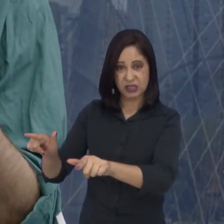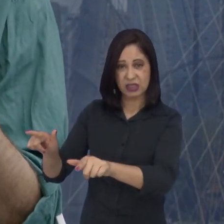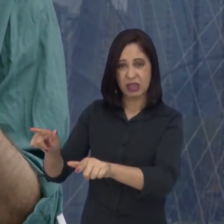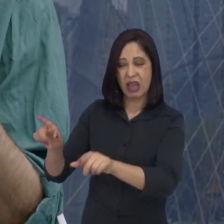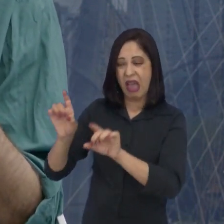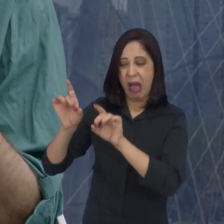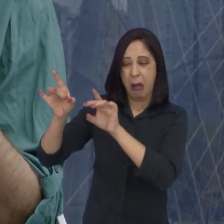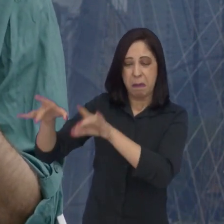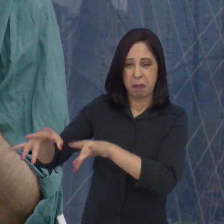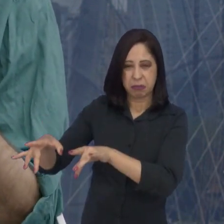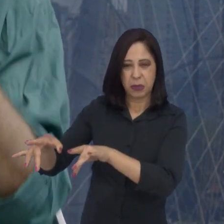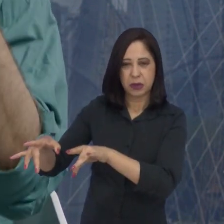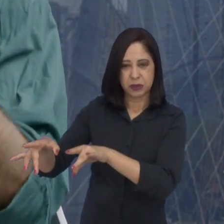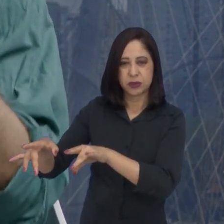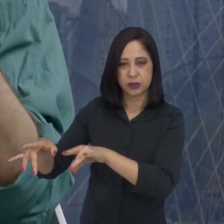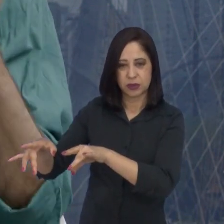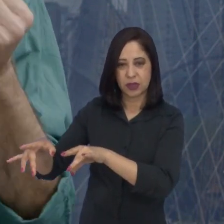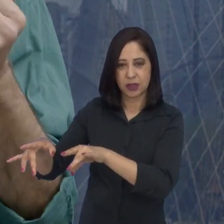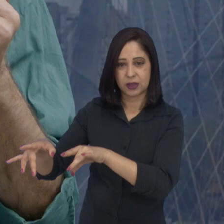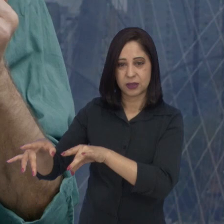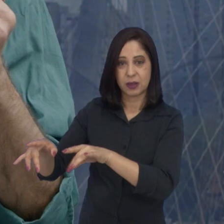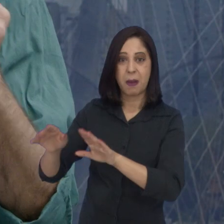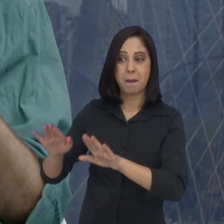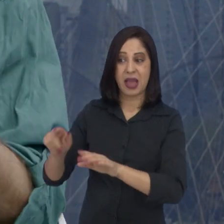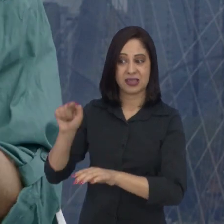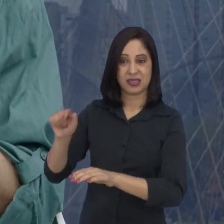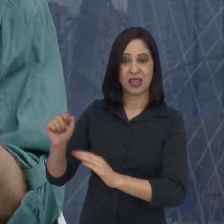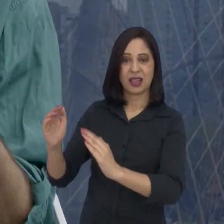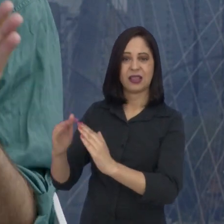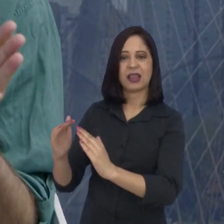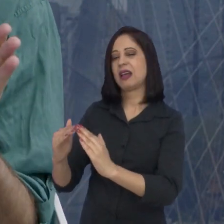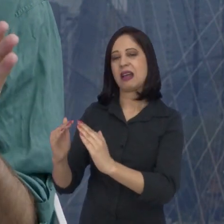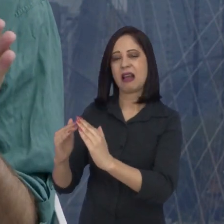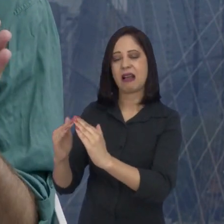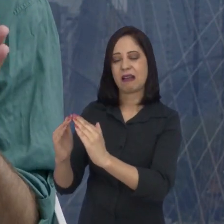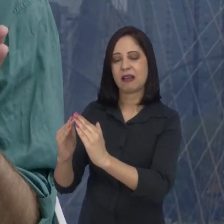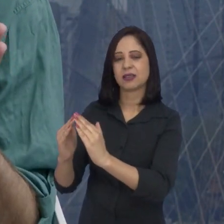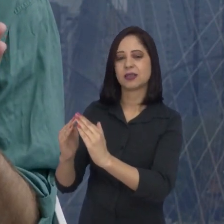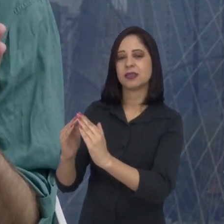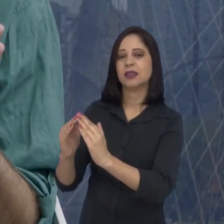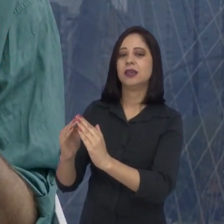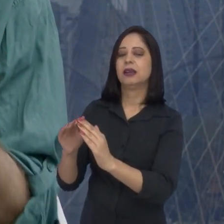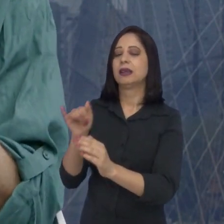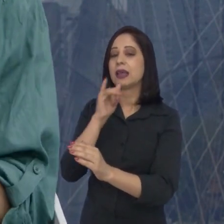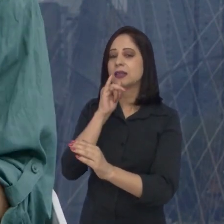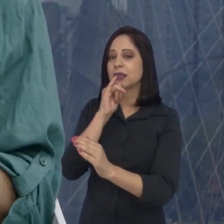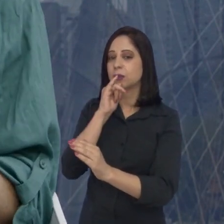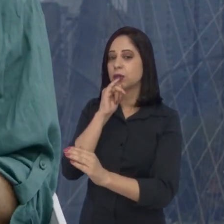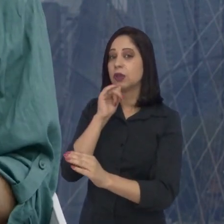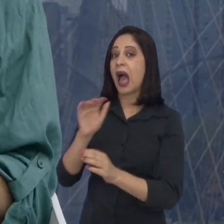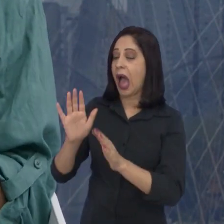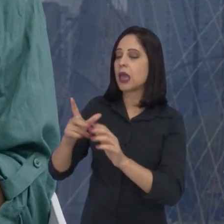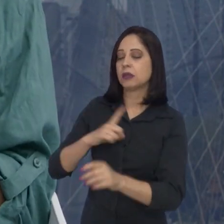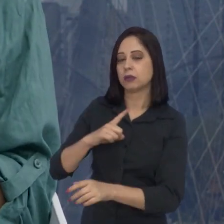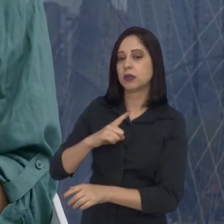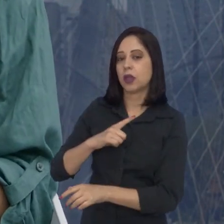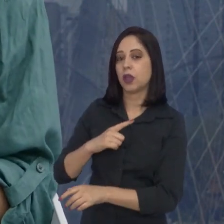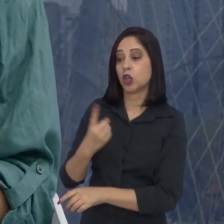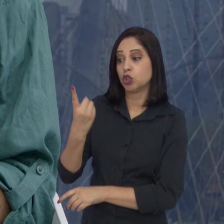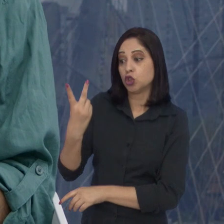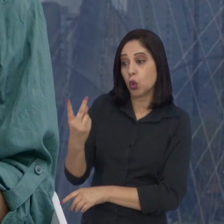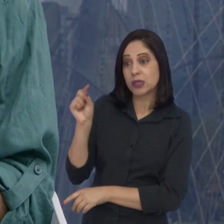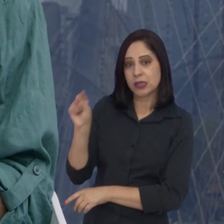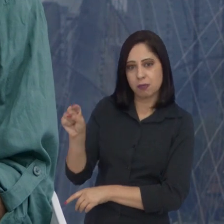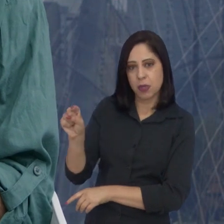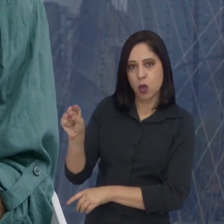para manter os preços equilibrados, então vamos tirar metade. A gente teria efetivamente 12 mil